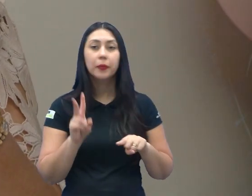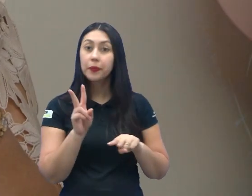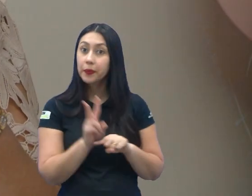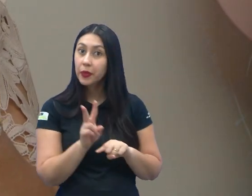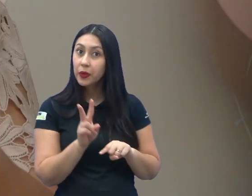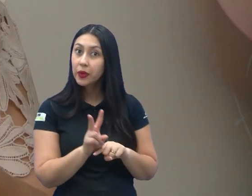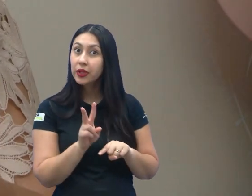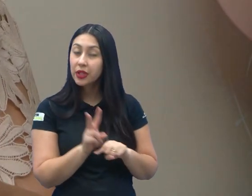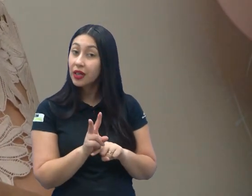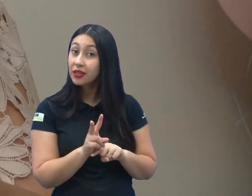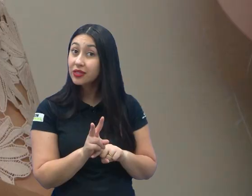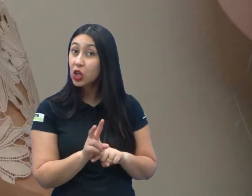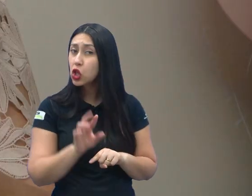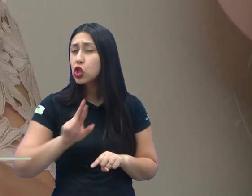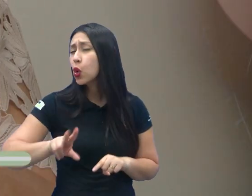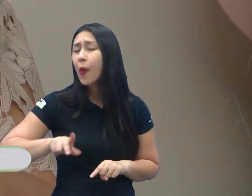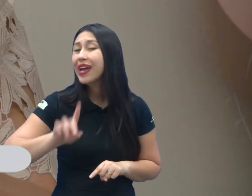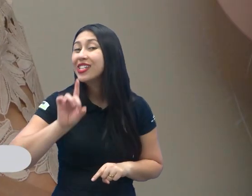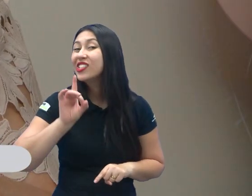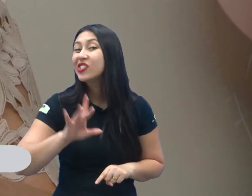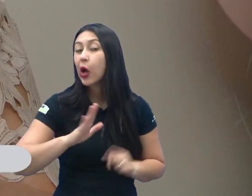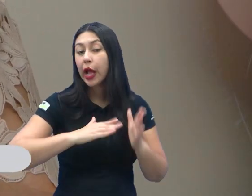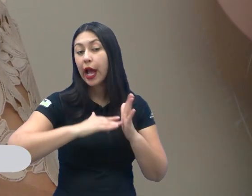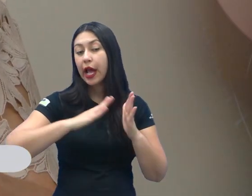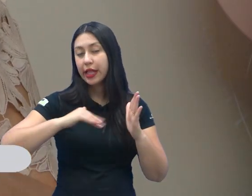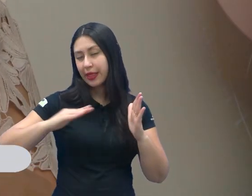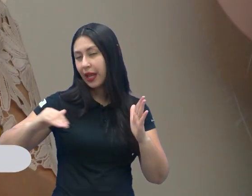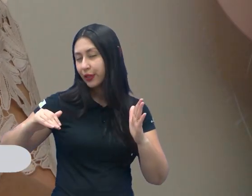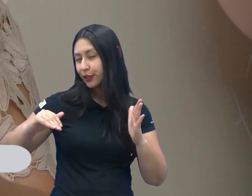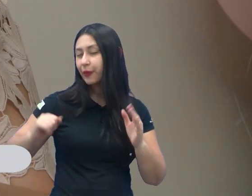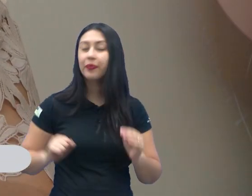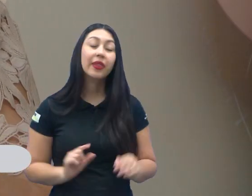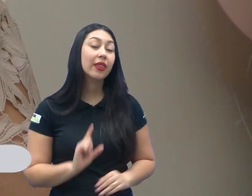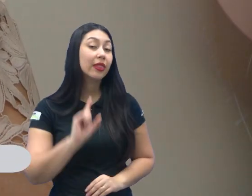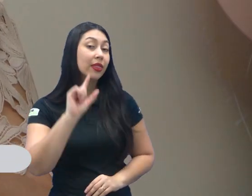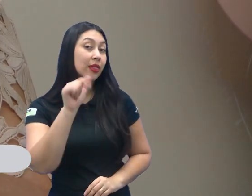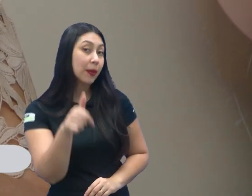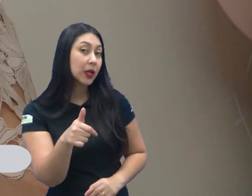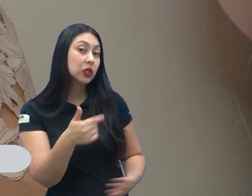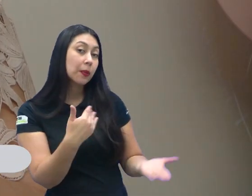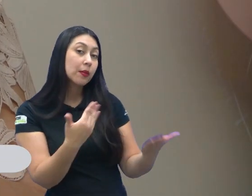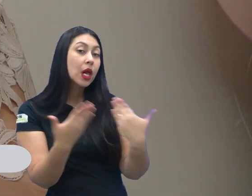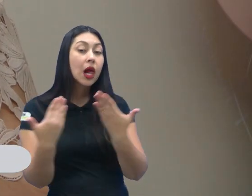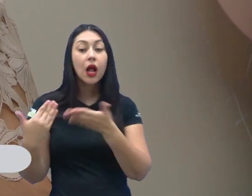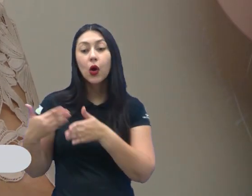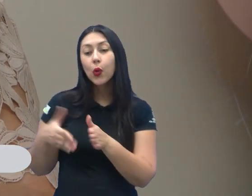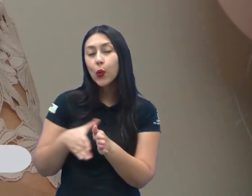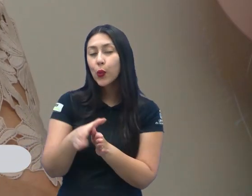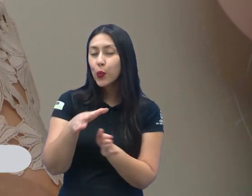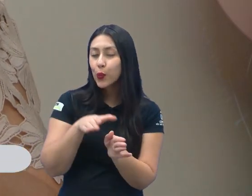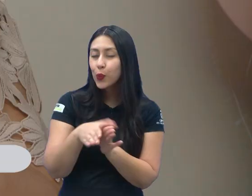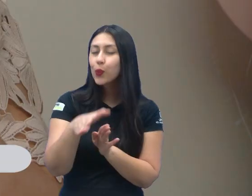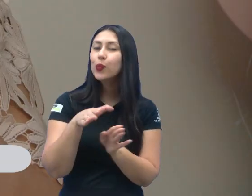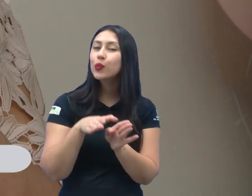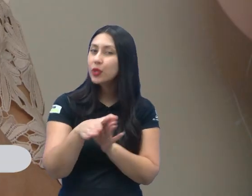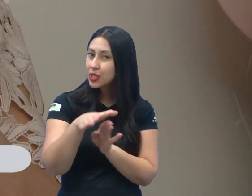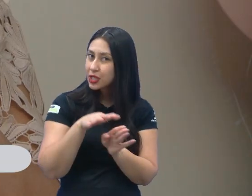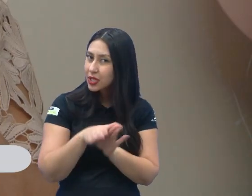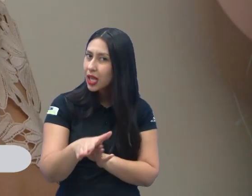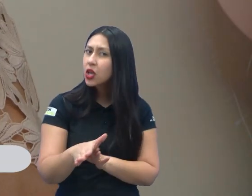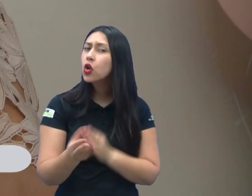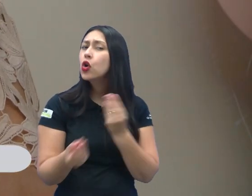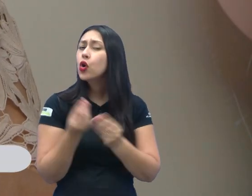vão muito além da estética, não é mesmo? No próximo bloco, a gente reúne orientações finais do Dr. Sérgio para manter os pés